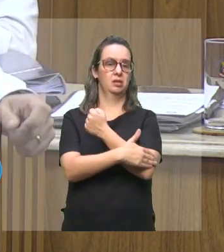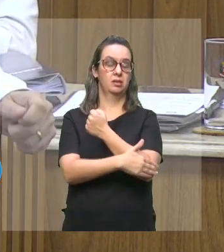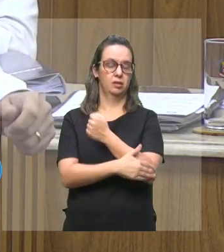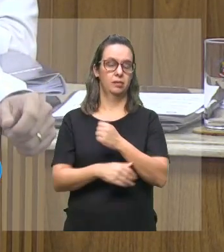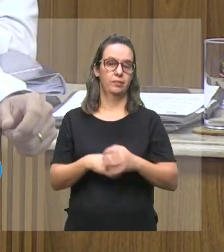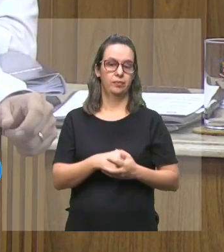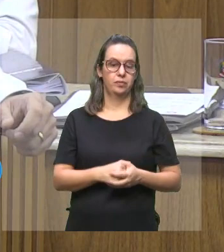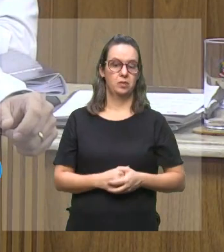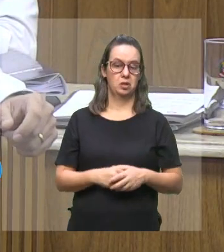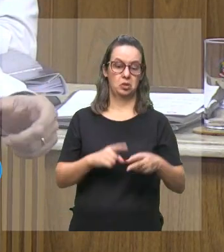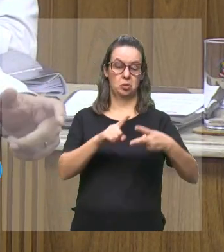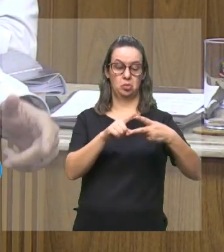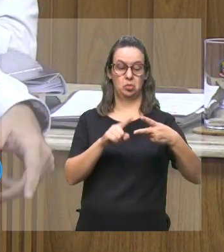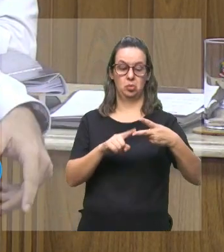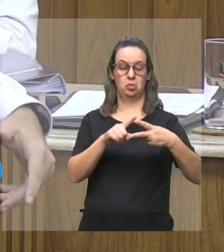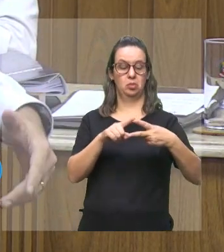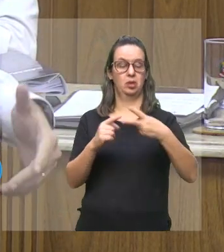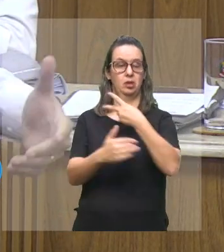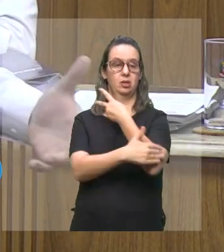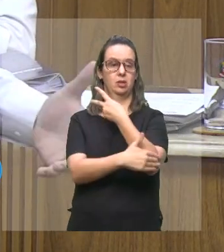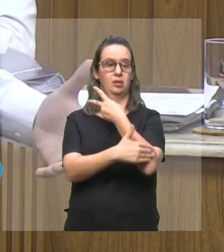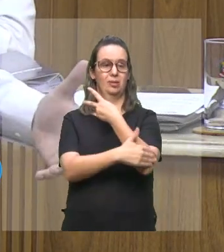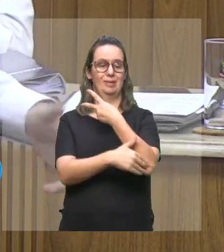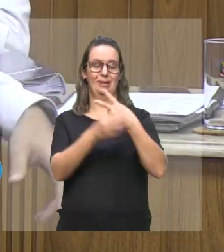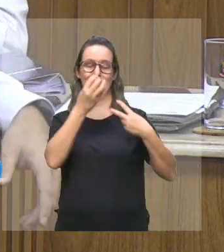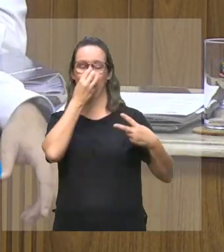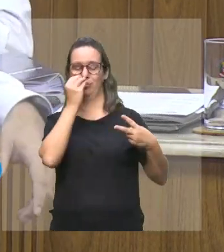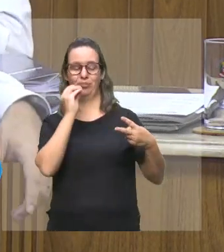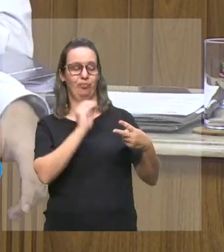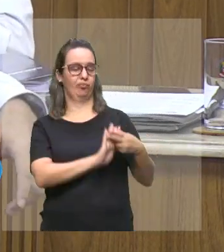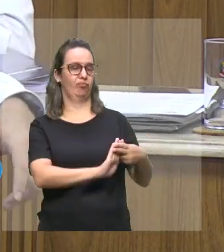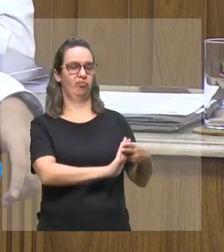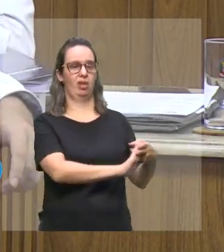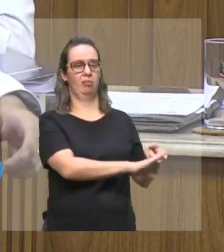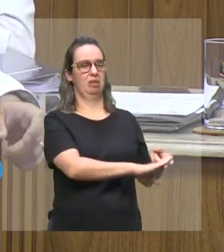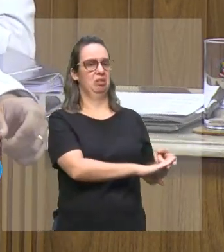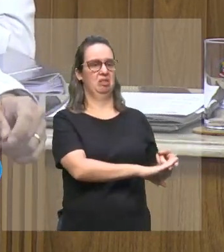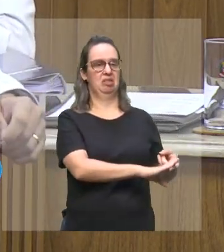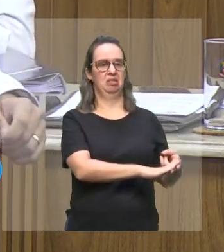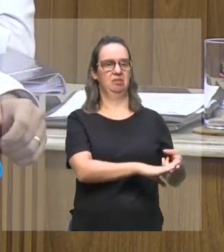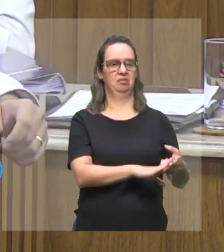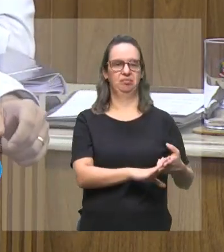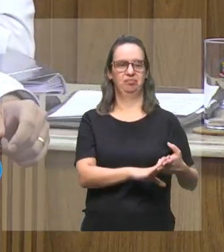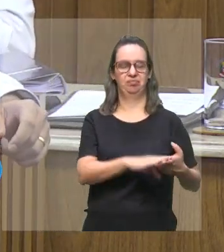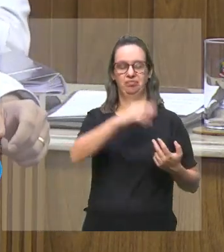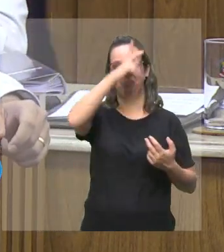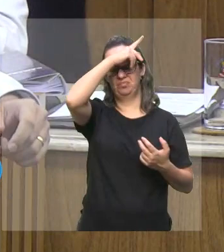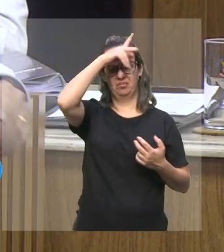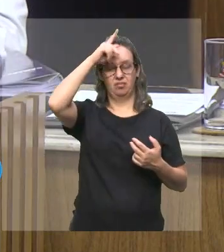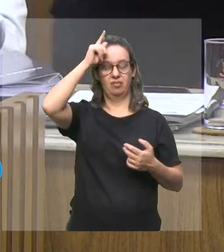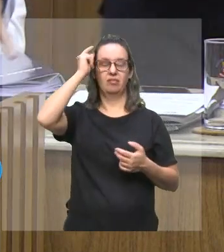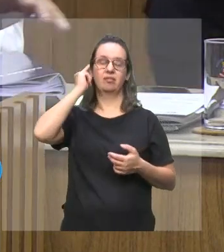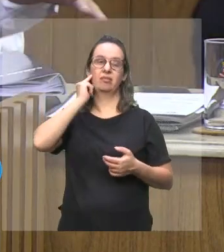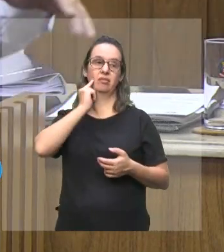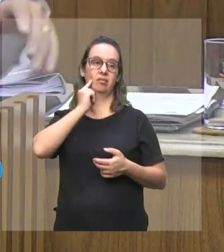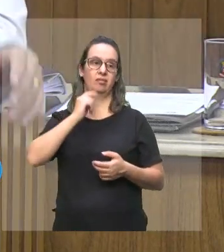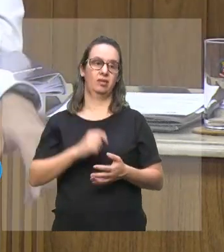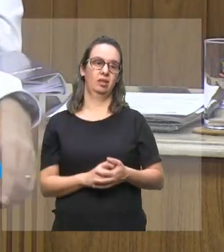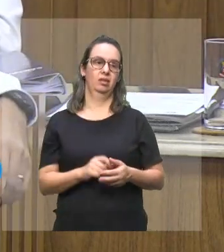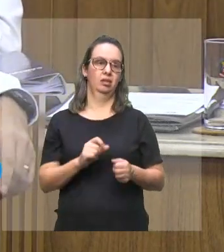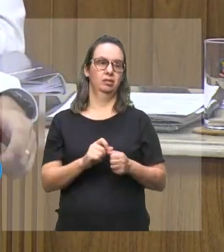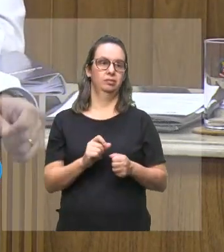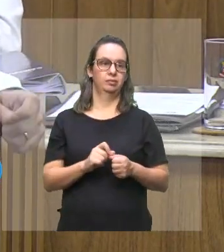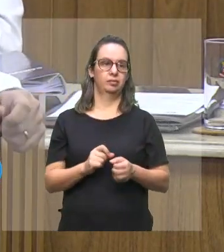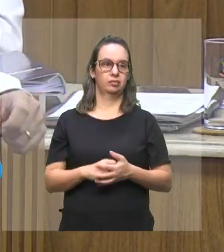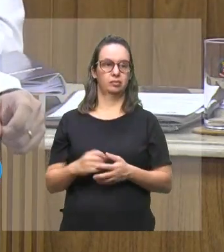município que estão em total abandono. O prefeito fez uma obra colocando, né, um